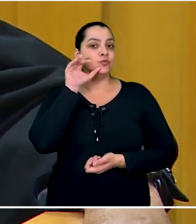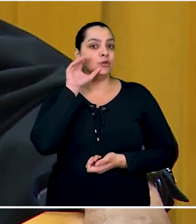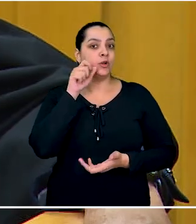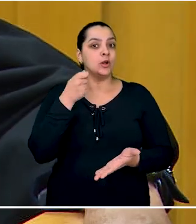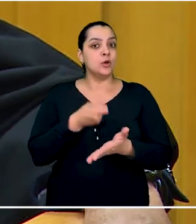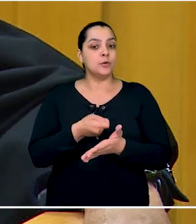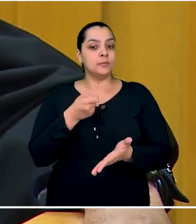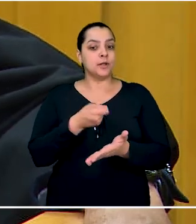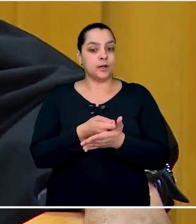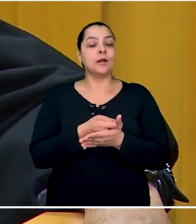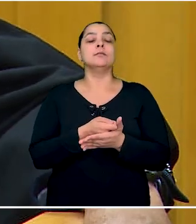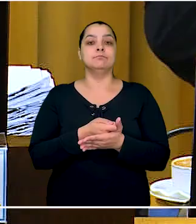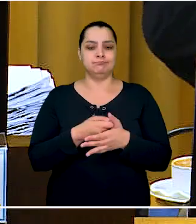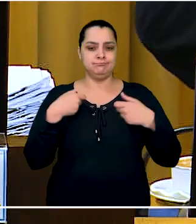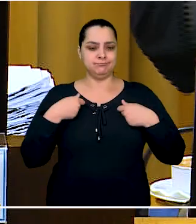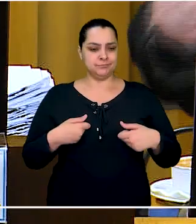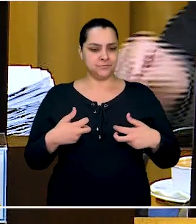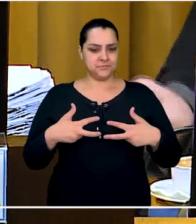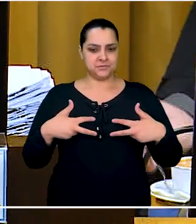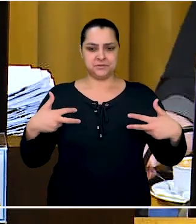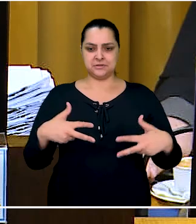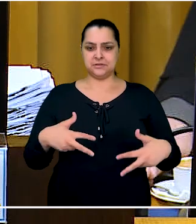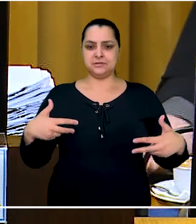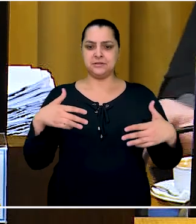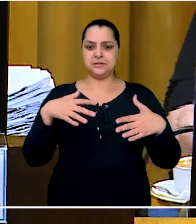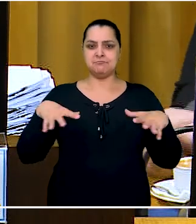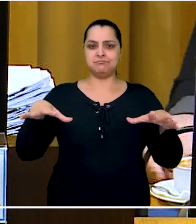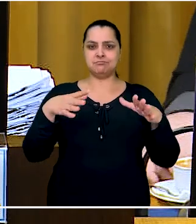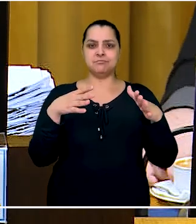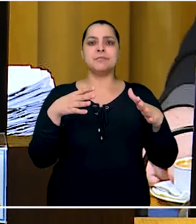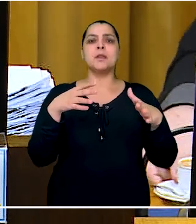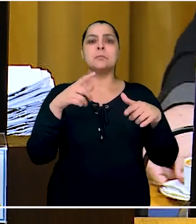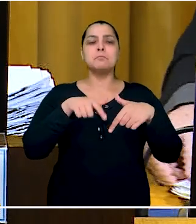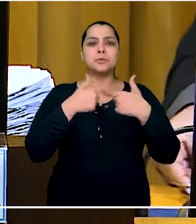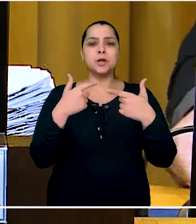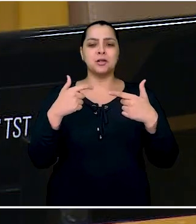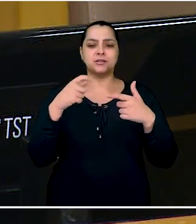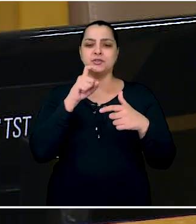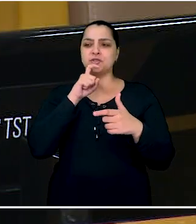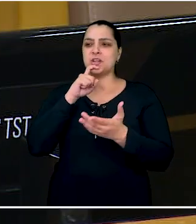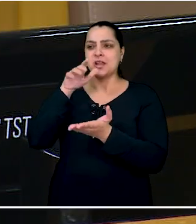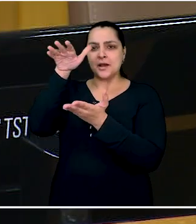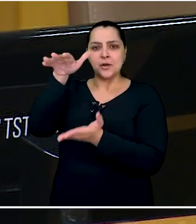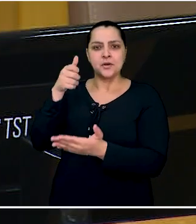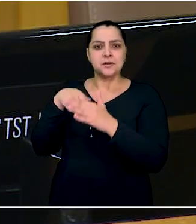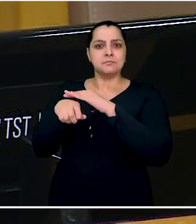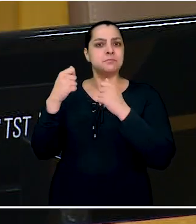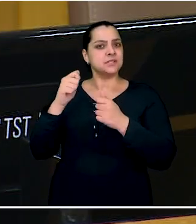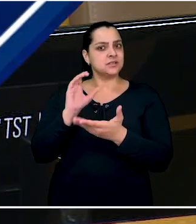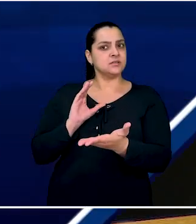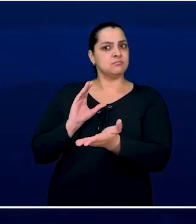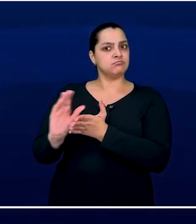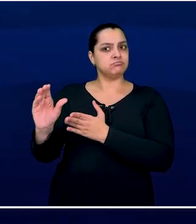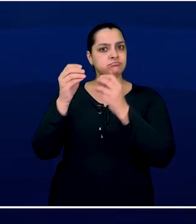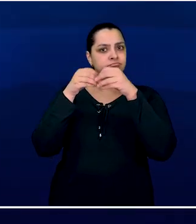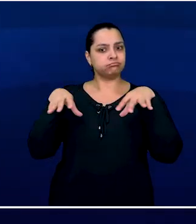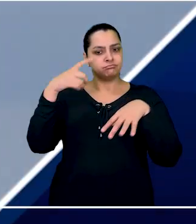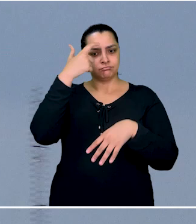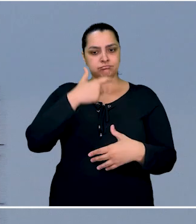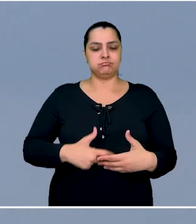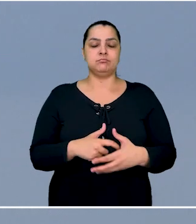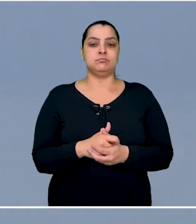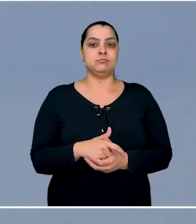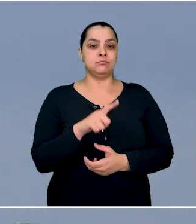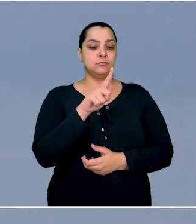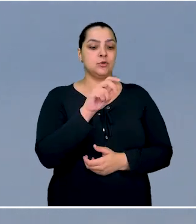Empregada obrigada a circular de trajes íntimos em barreira sanitária de frigorífico deve ser indenizada.